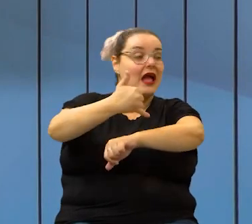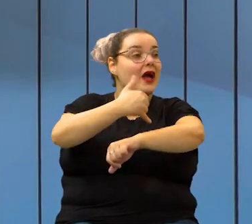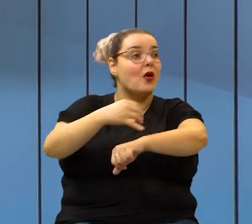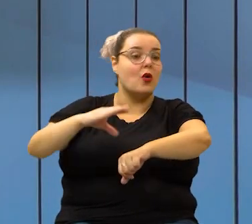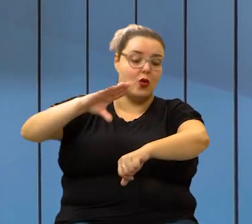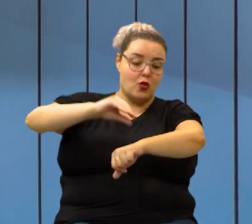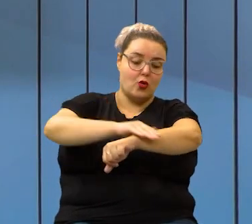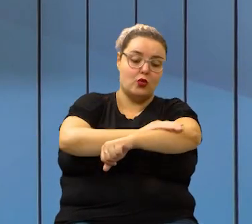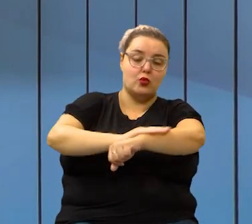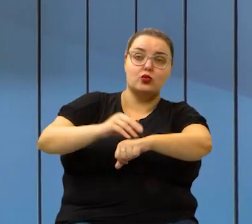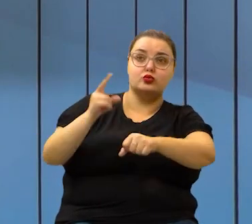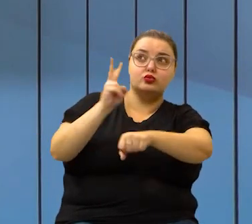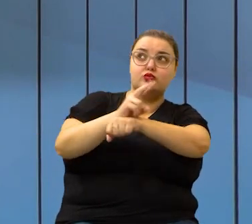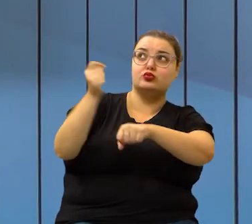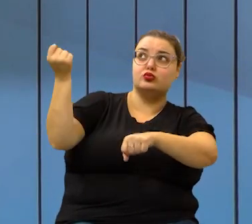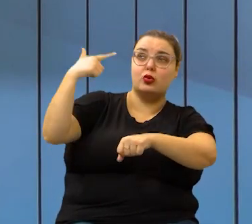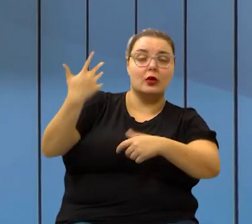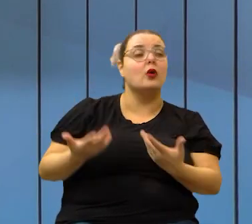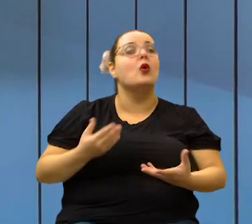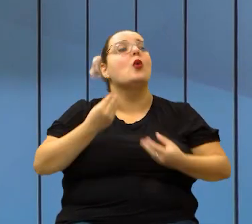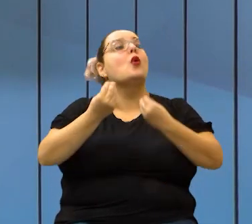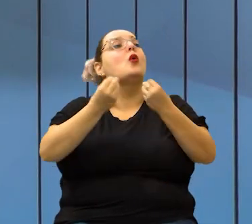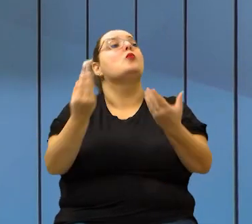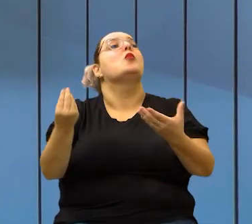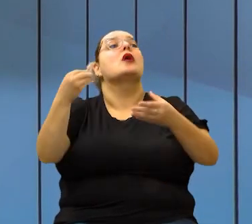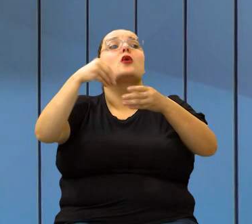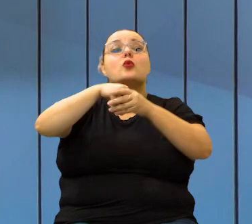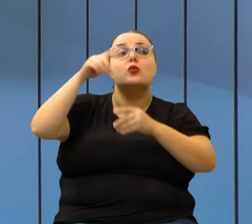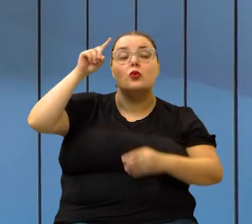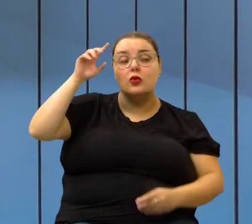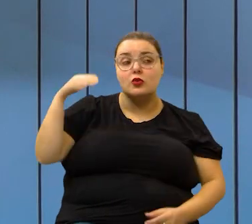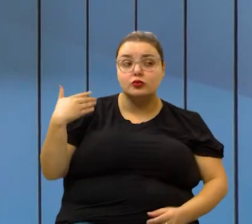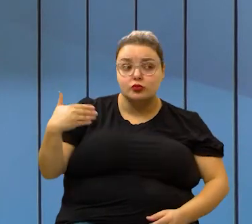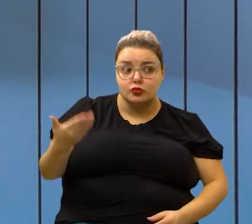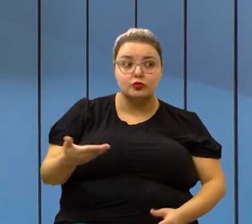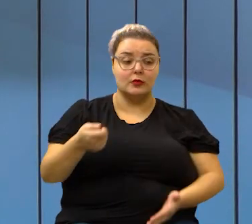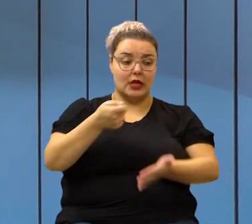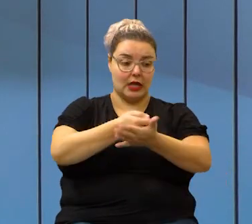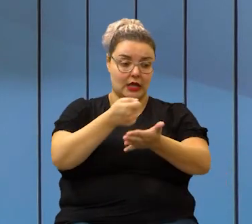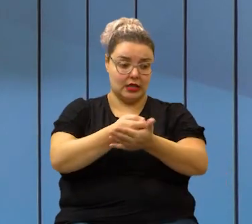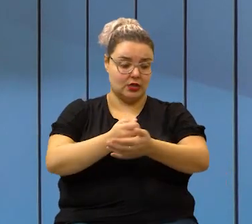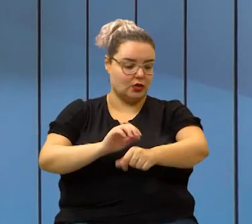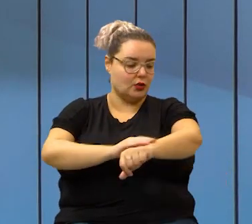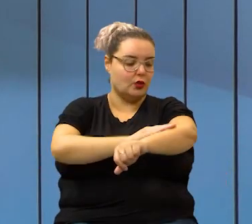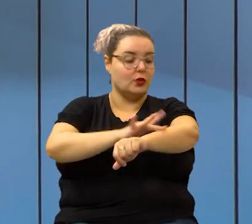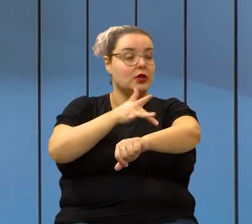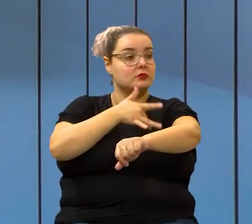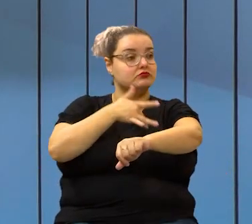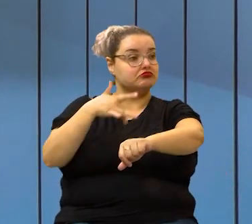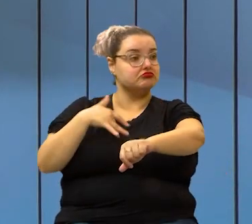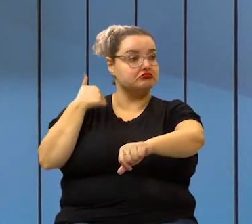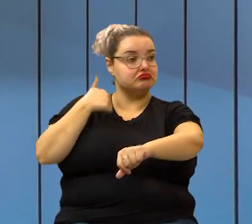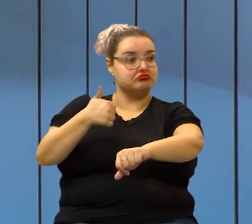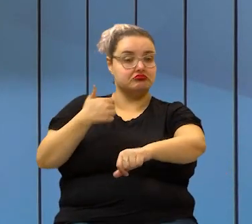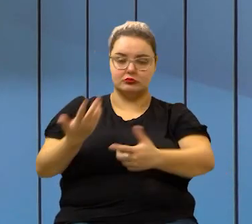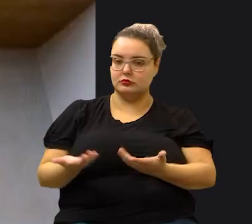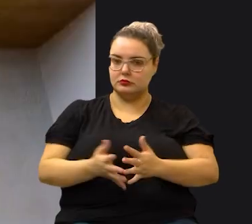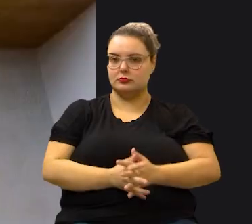óleo? Protetor solar? O que a gente deve aí incluir no nosso dia a dia para garantir que a nossa pele fique saudável?